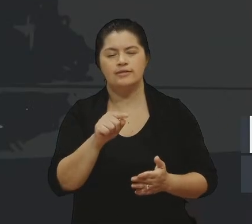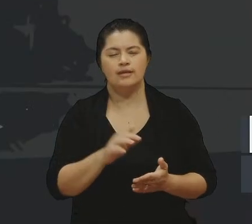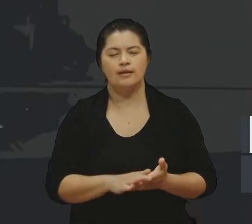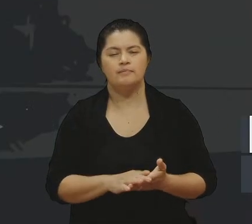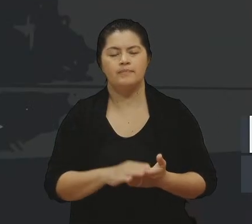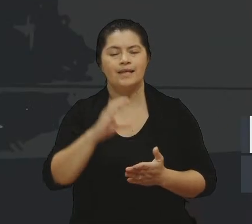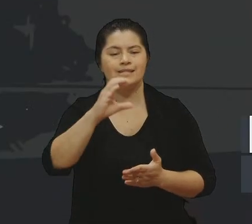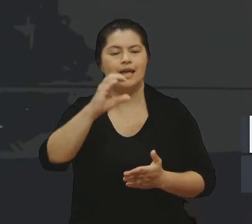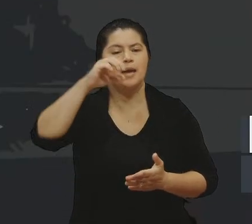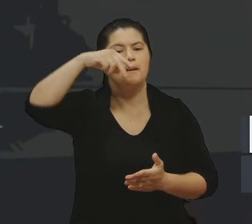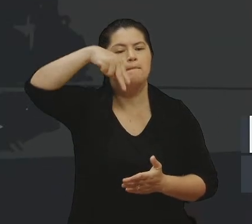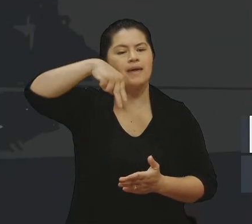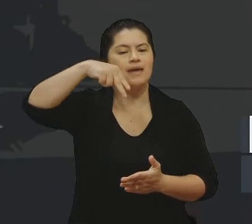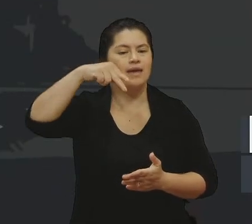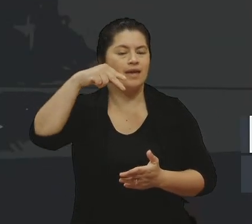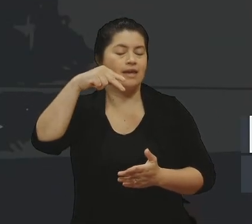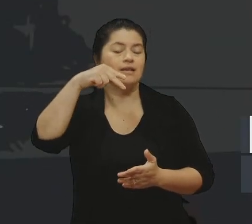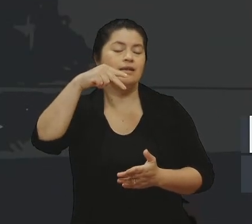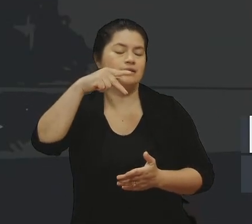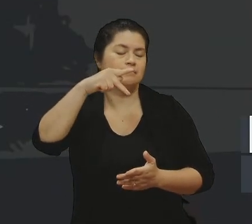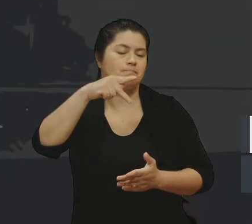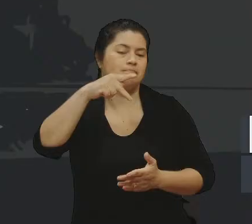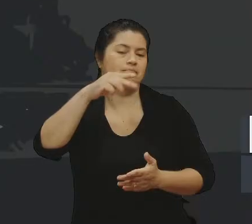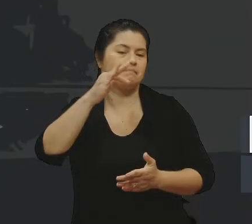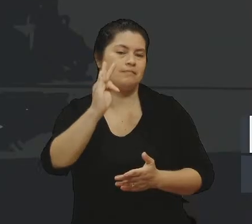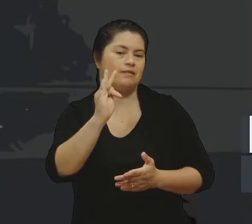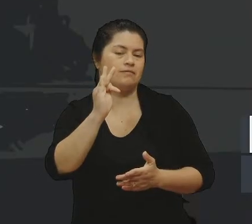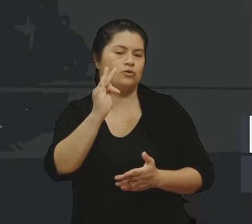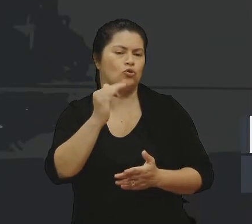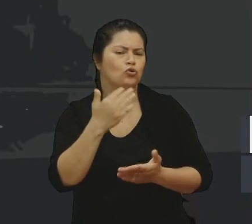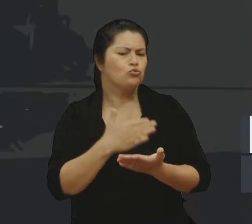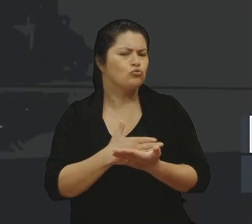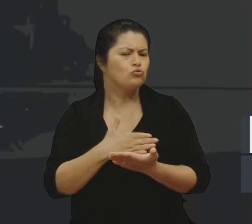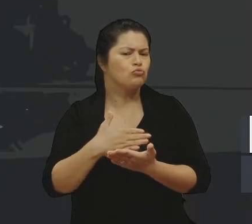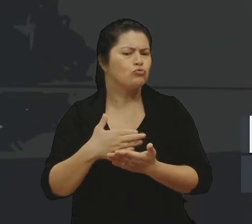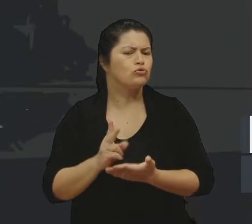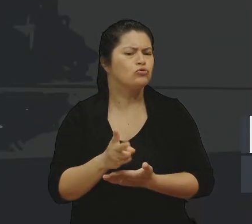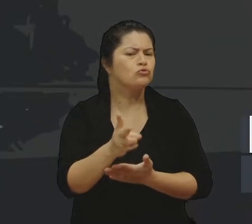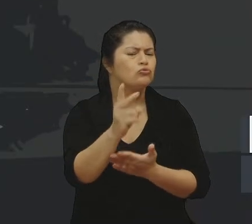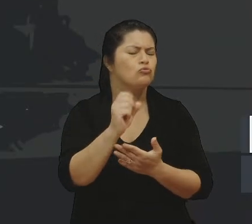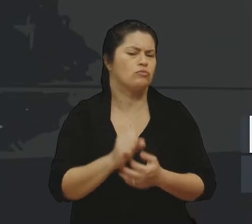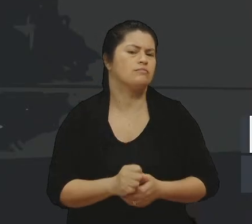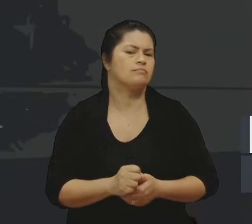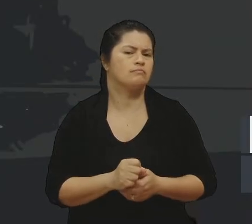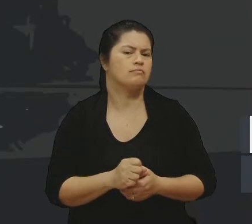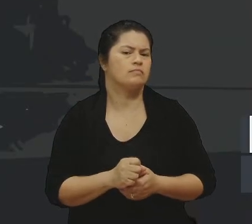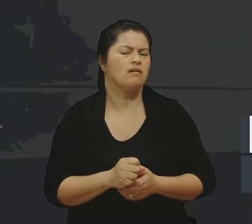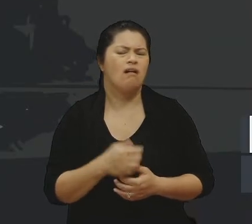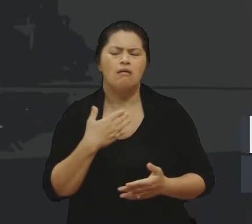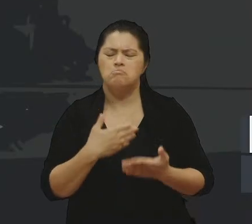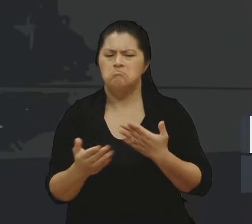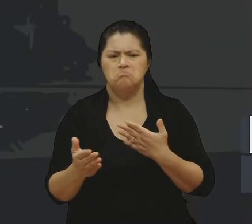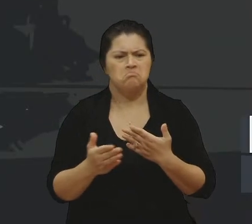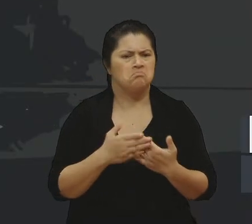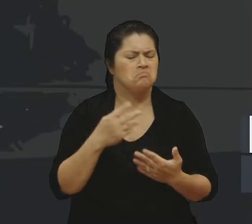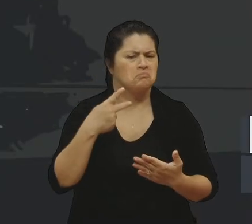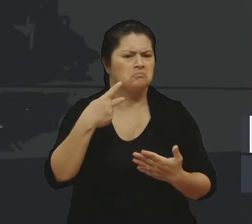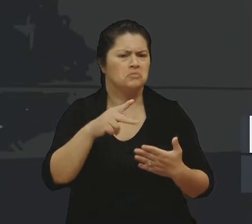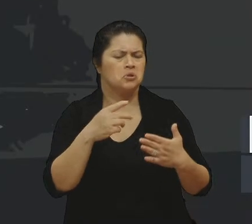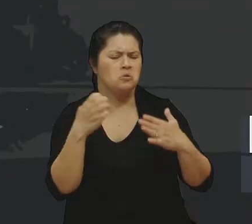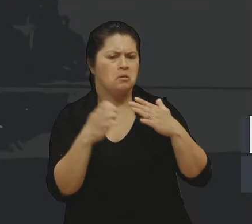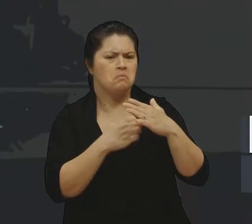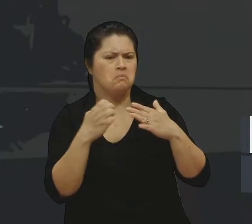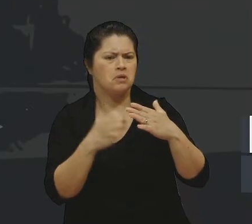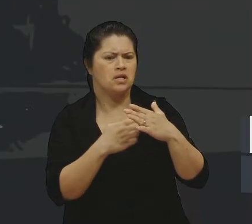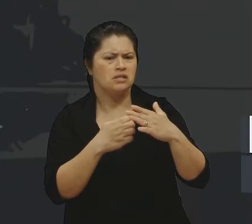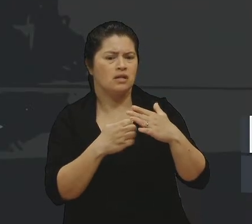CPF trabalhando para um CNPJ, continua sendo do fruto do seu trabalho. Não importa o que a sua empresa faz. O fruto do seu trabalho lá dentro é o